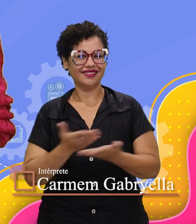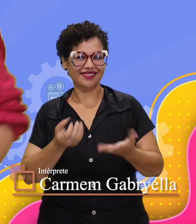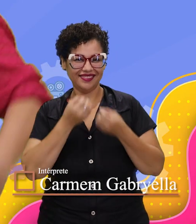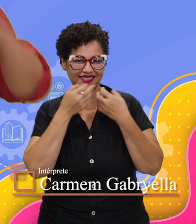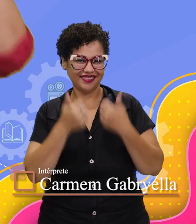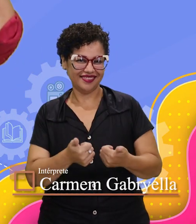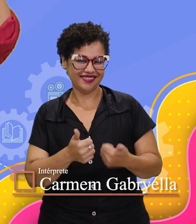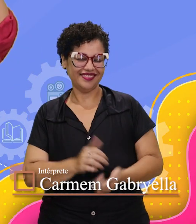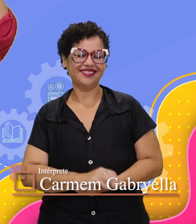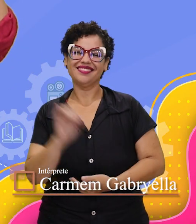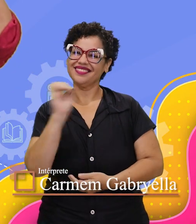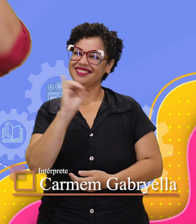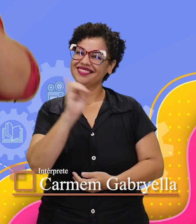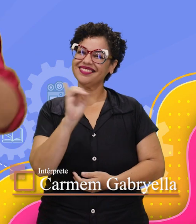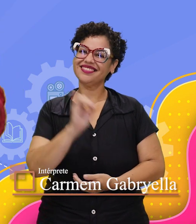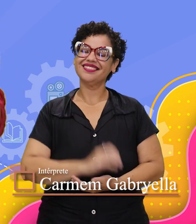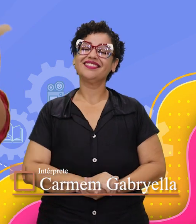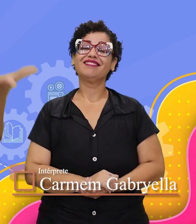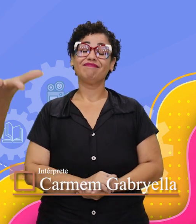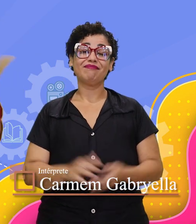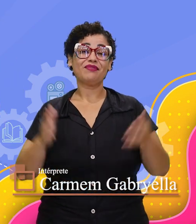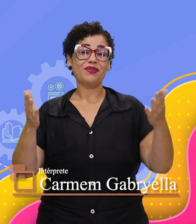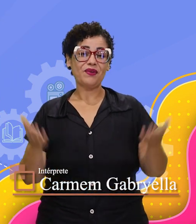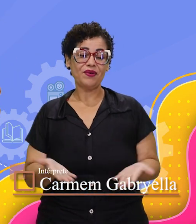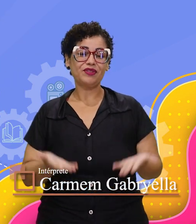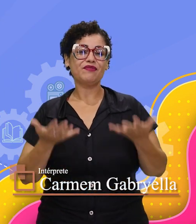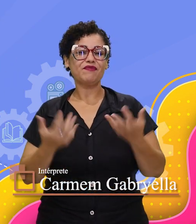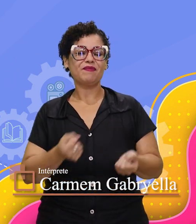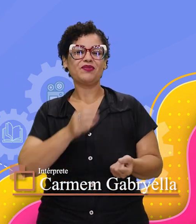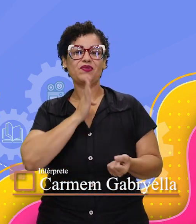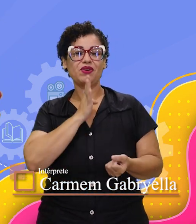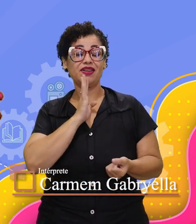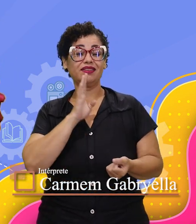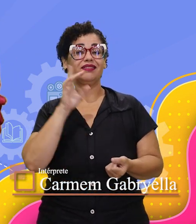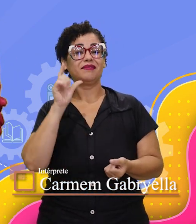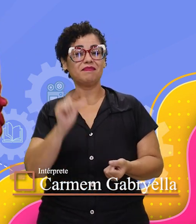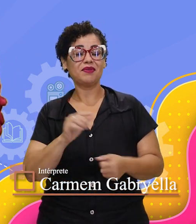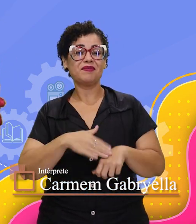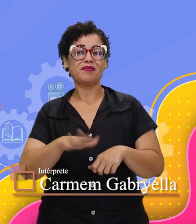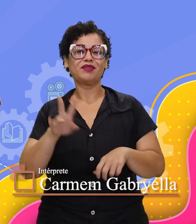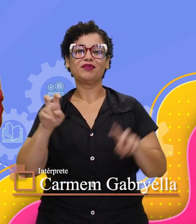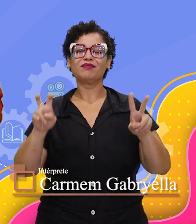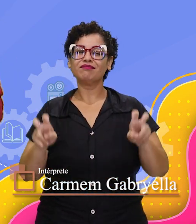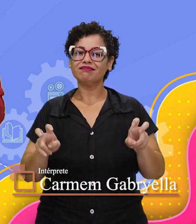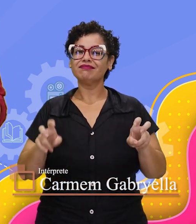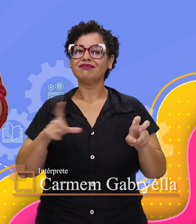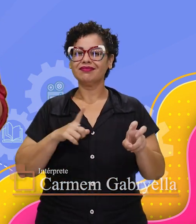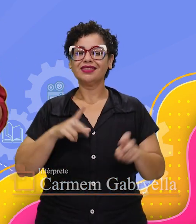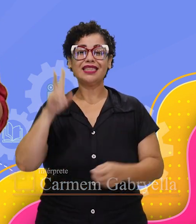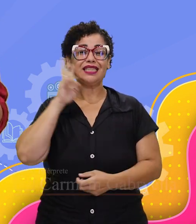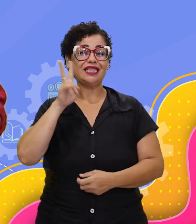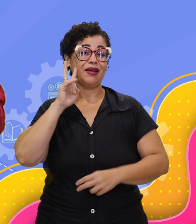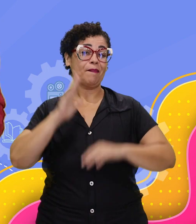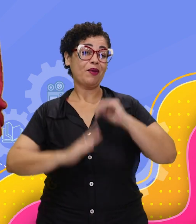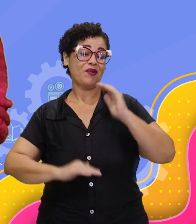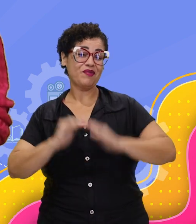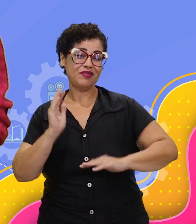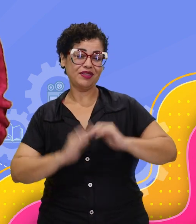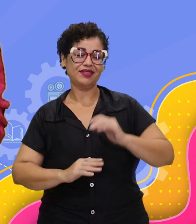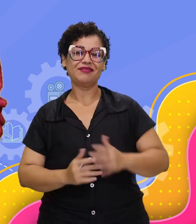Olá pessoal, tudo bem? Oi, gente! Hoje vamos conhecer um pouco sobre a profissão de